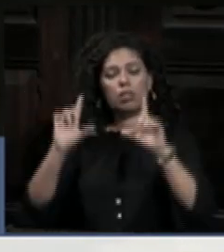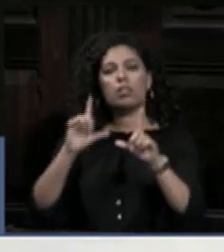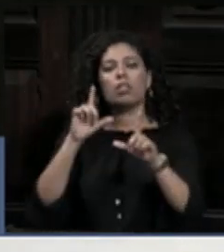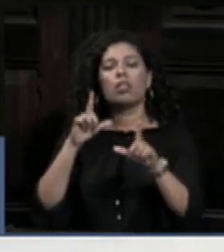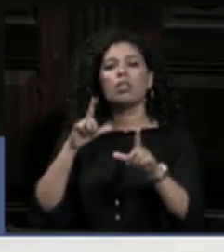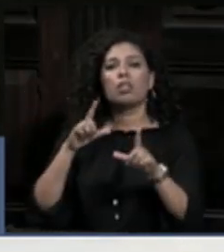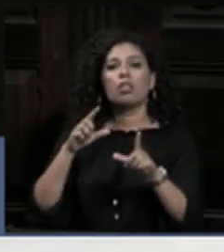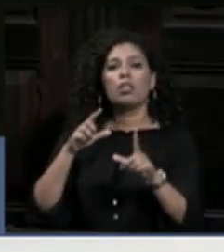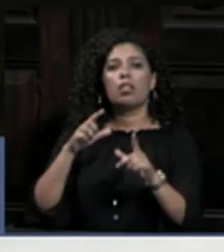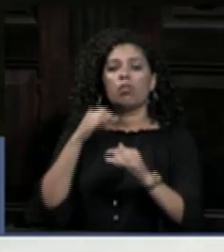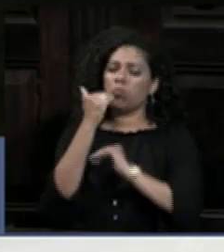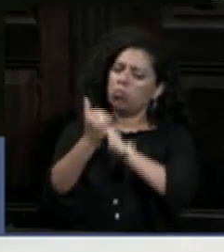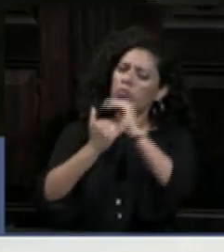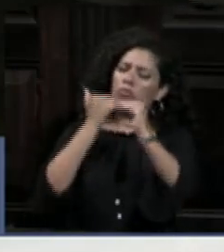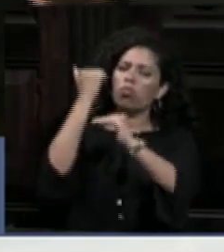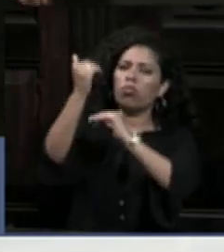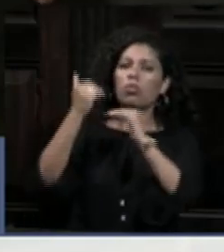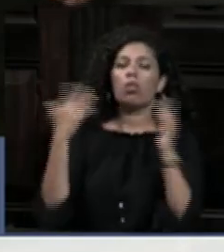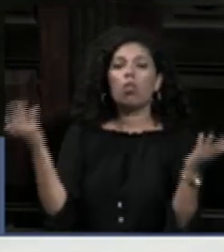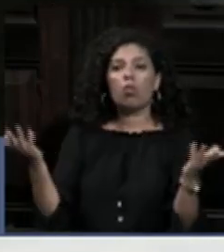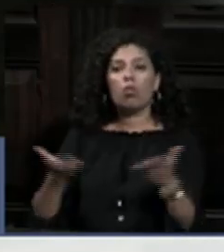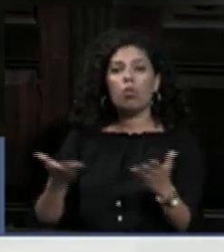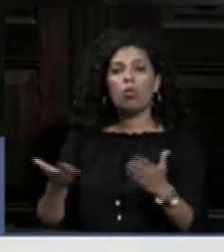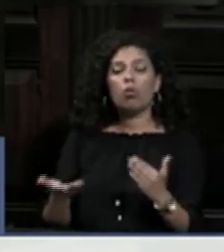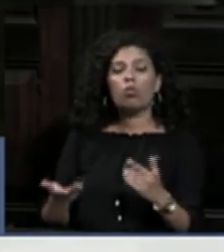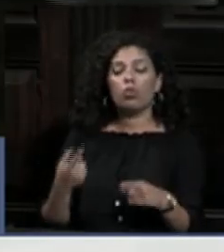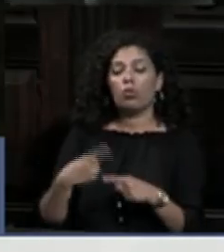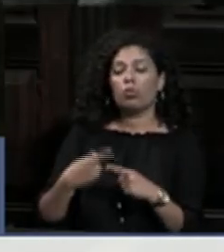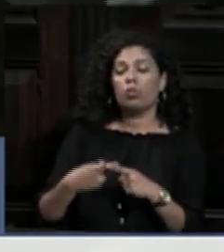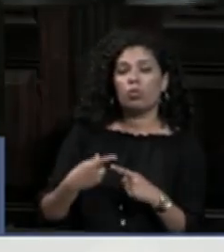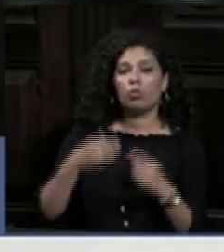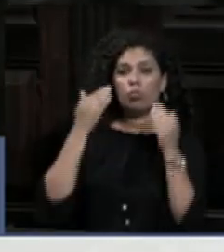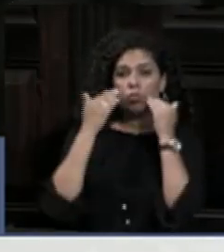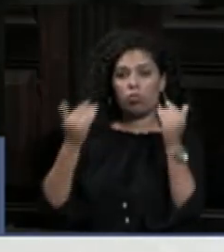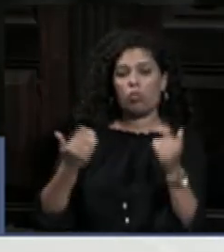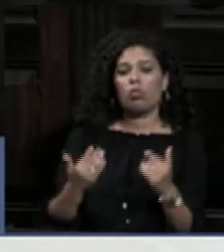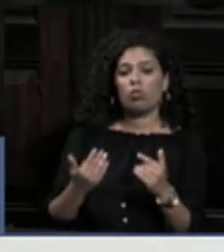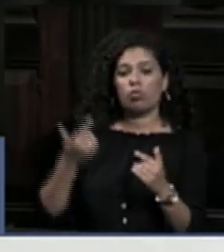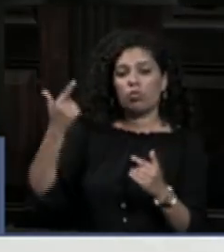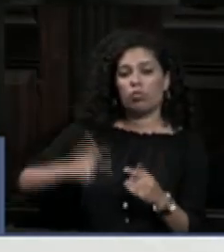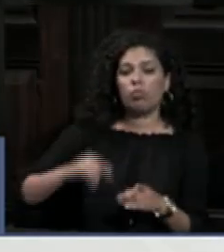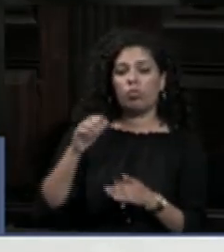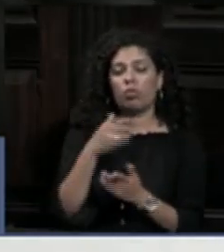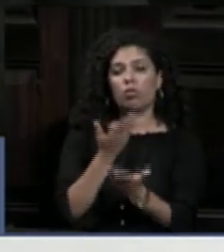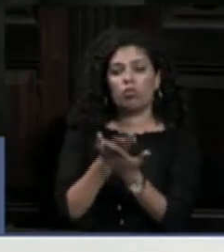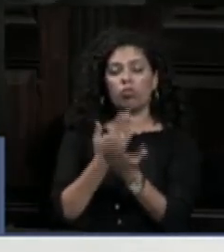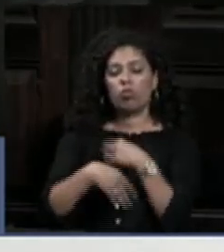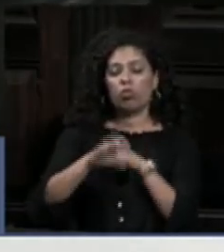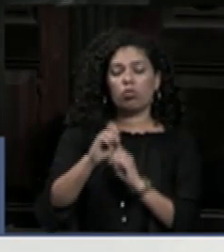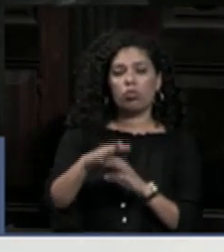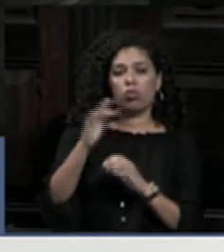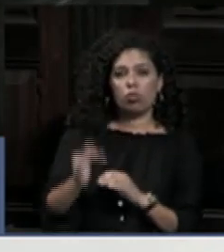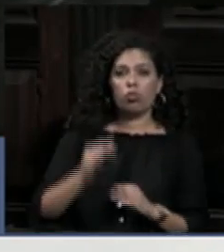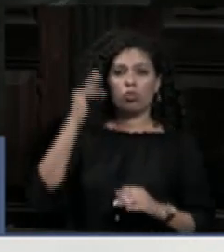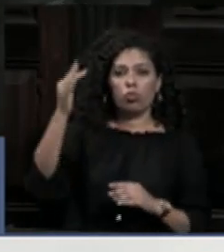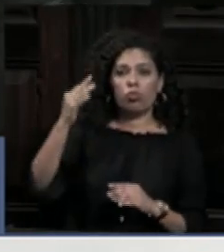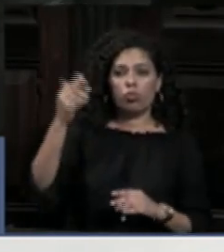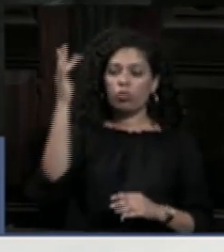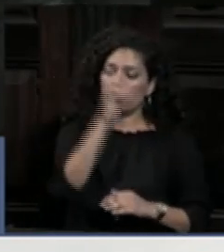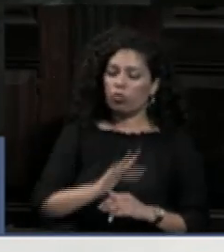isso avança dando oportunidade para que mais e mais estudantes se formem e cada vez mais